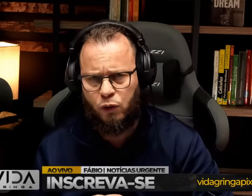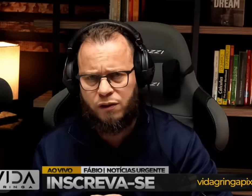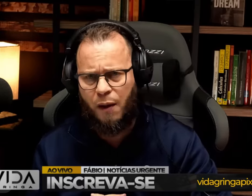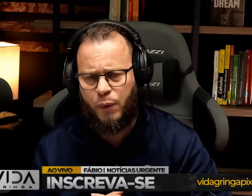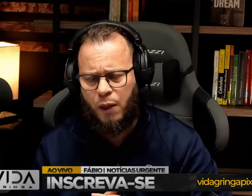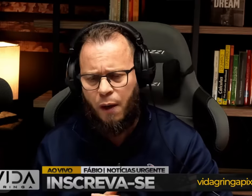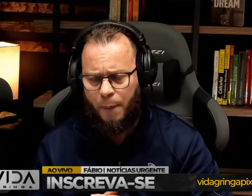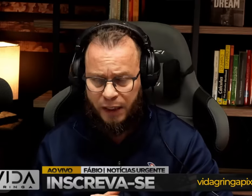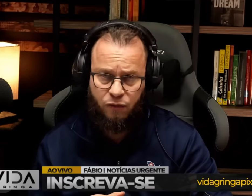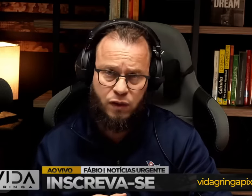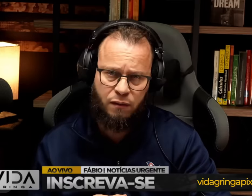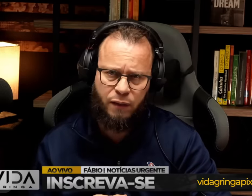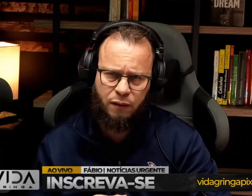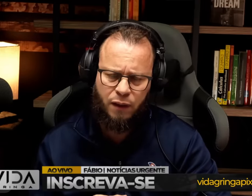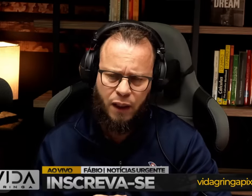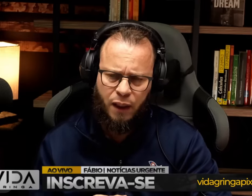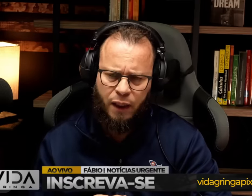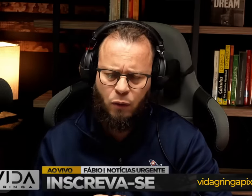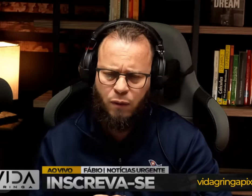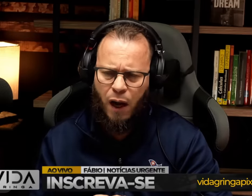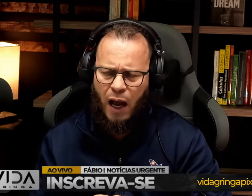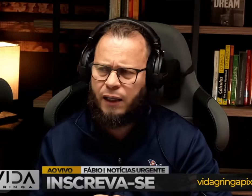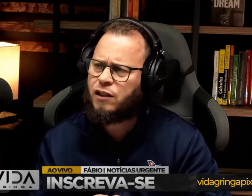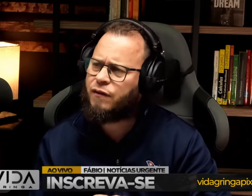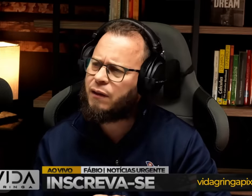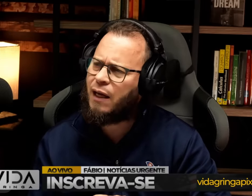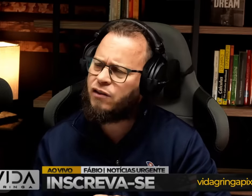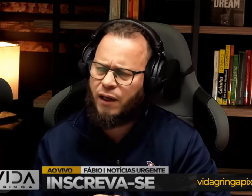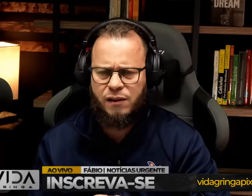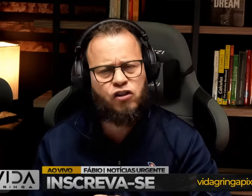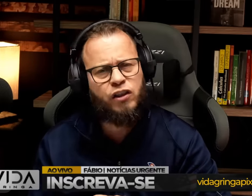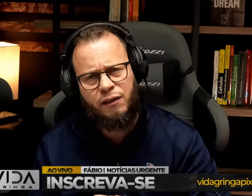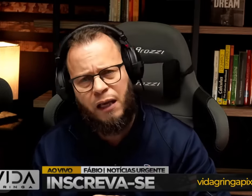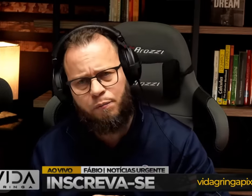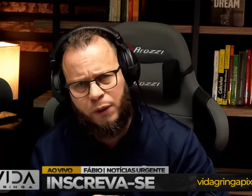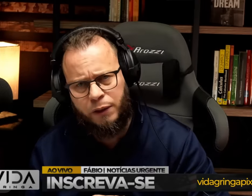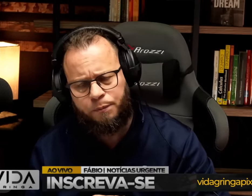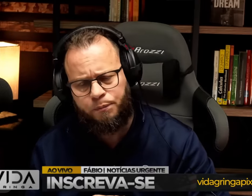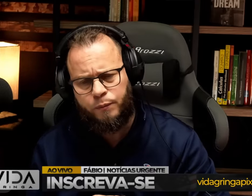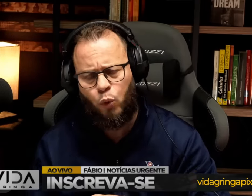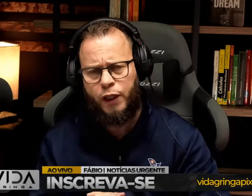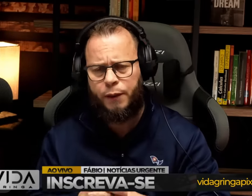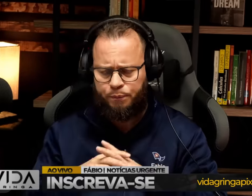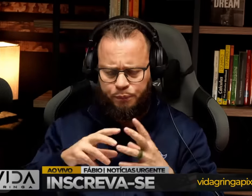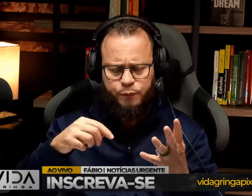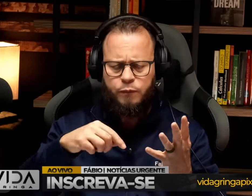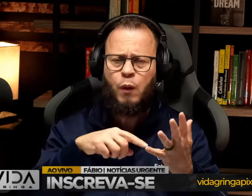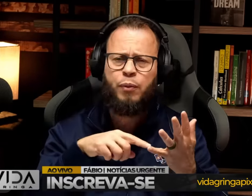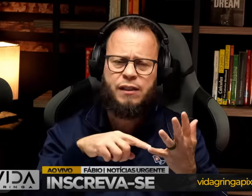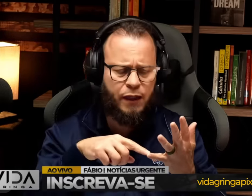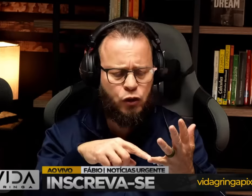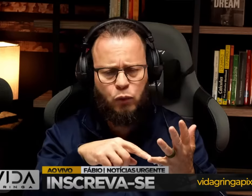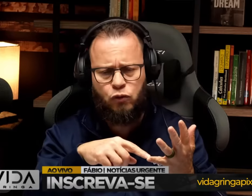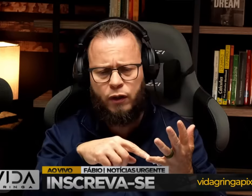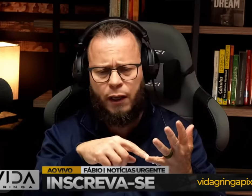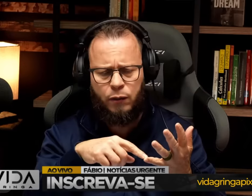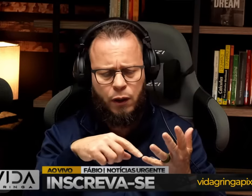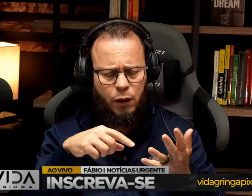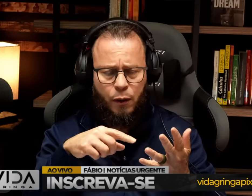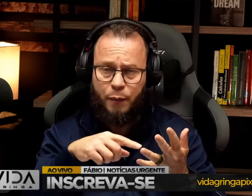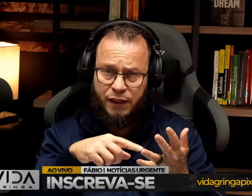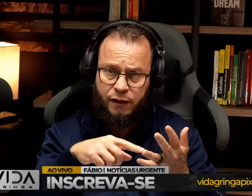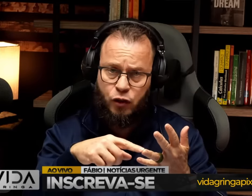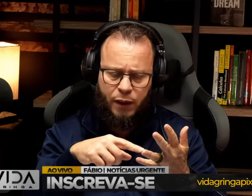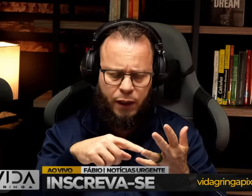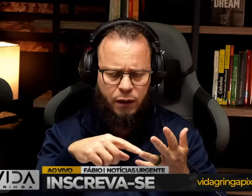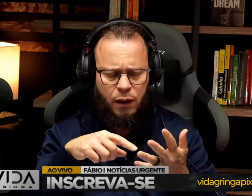grupo de WhatsApp para que você entenda. Então, a grande verdade é essa. A esquerda está em pânico. Por quê? O presidente Bolsonaro,